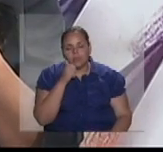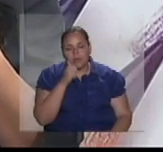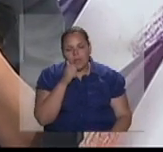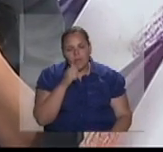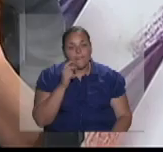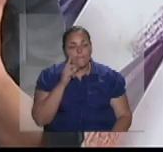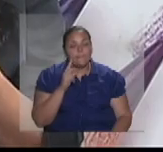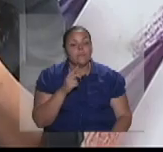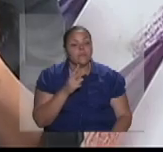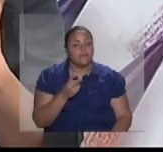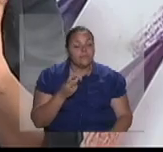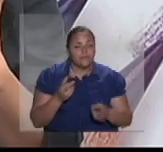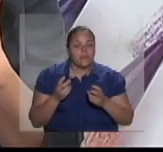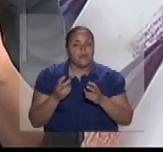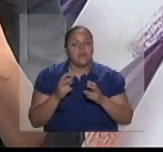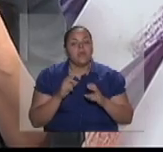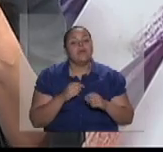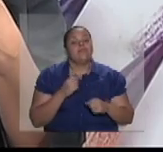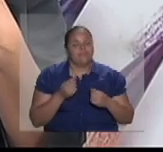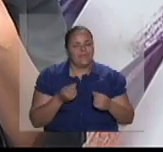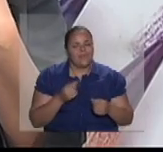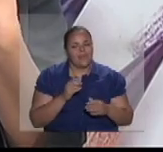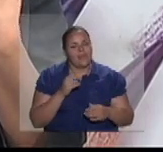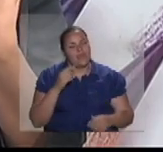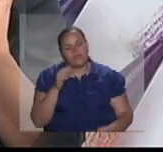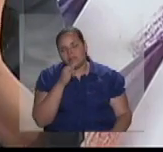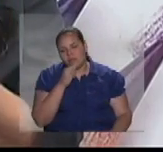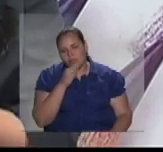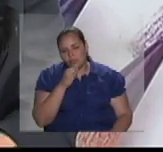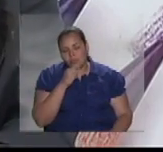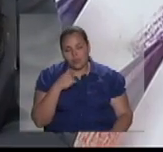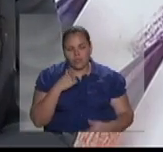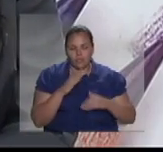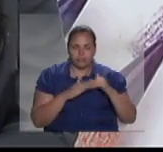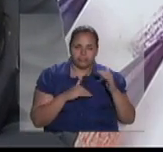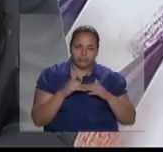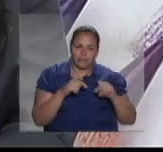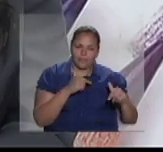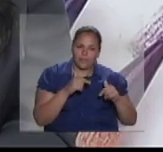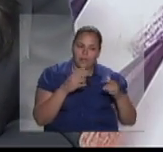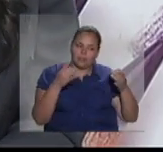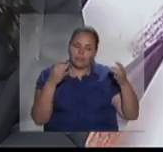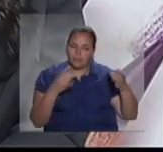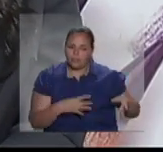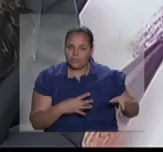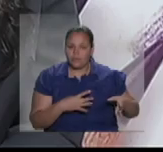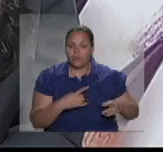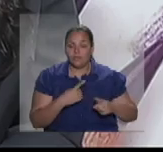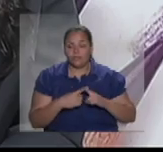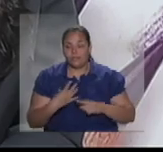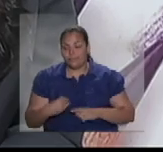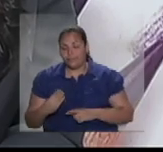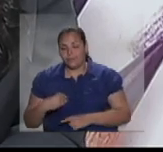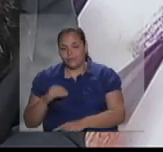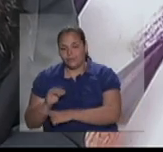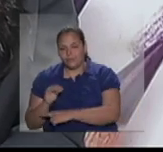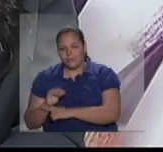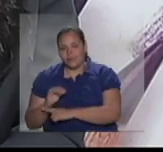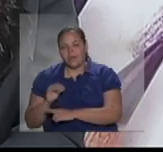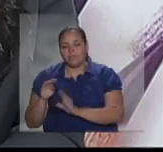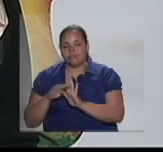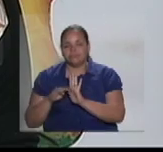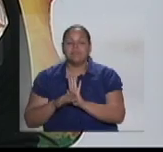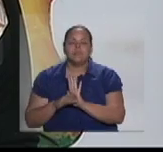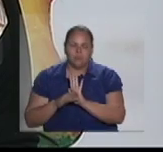Muitas mulheres, que você observa também no teu consultório, muitas mulheres acabam abrindo mão um pouco da profissão para seguir essa agenda lotada dos